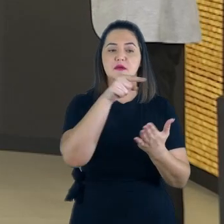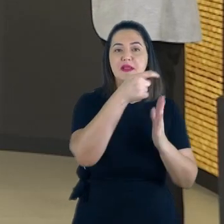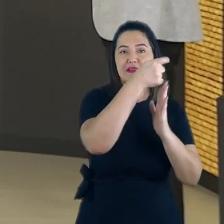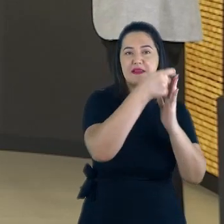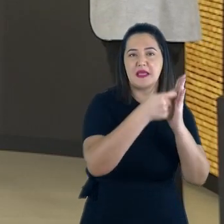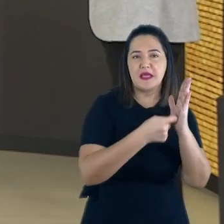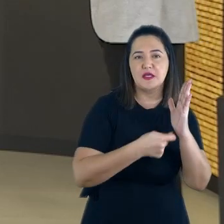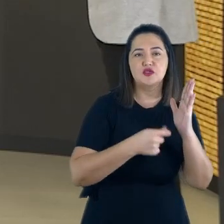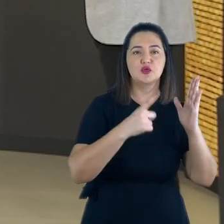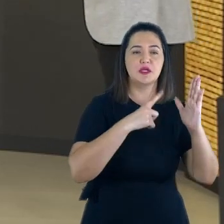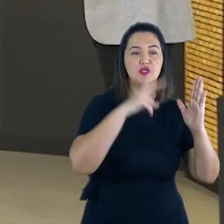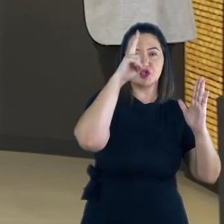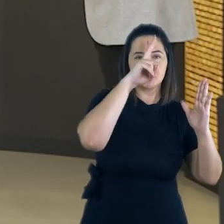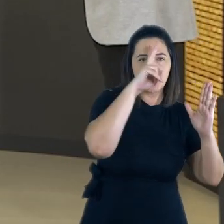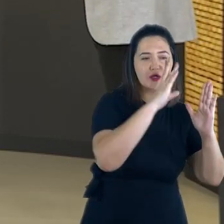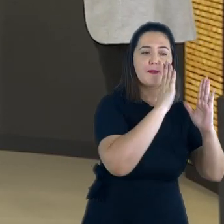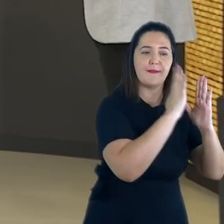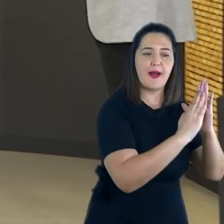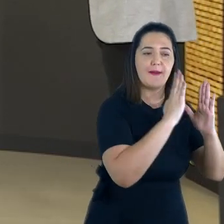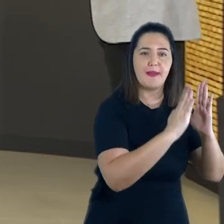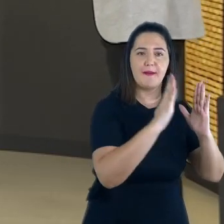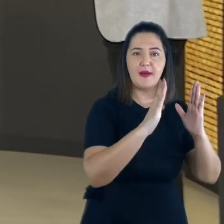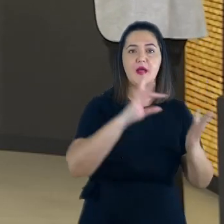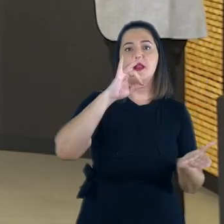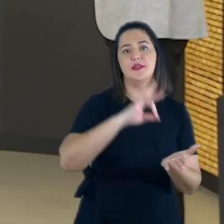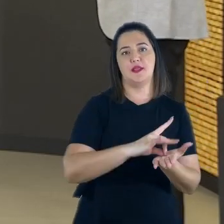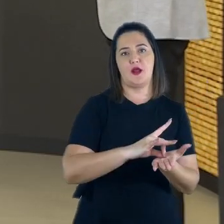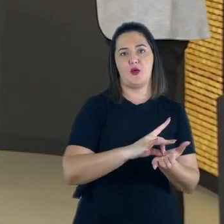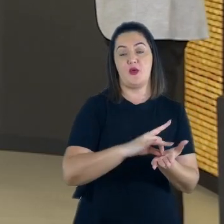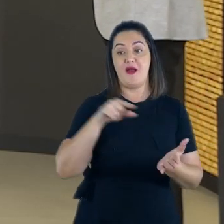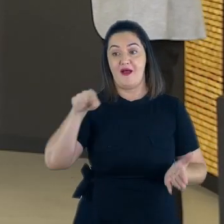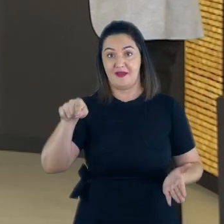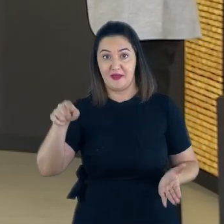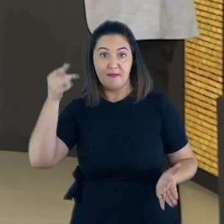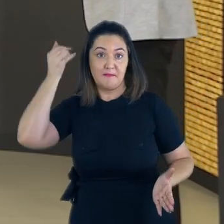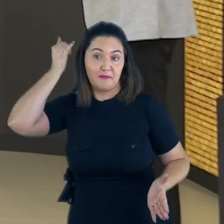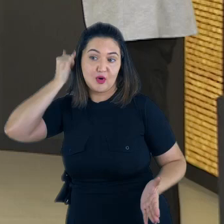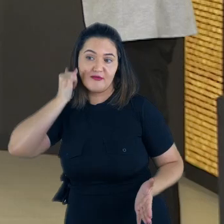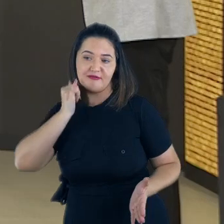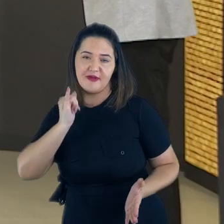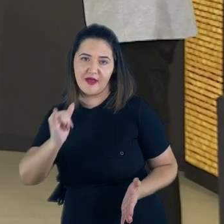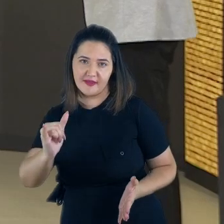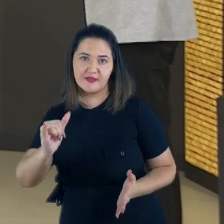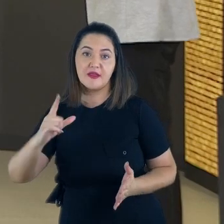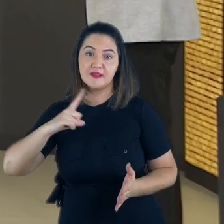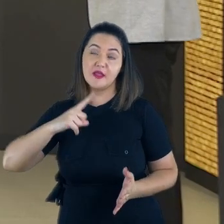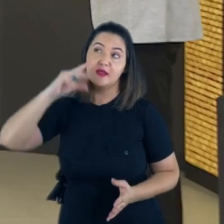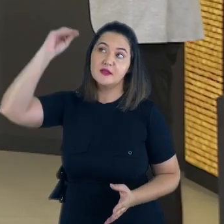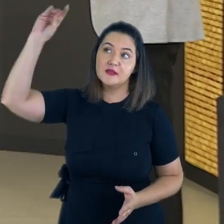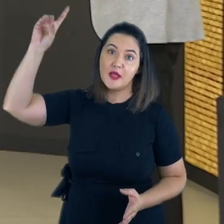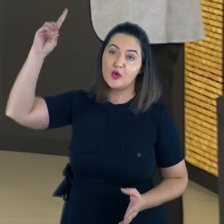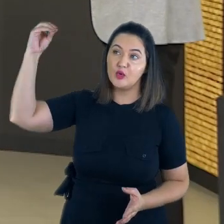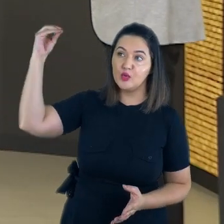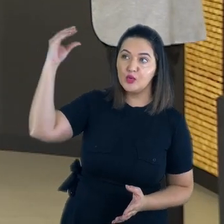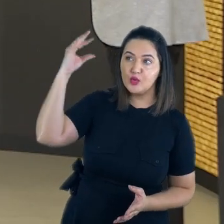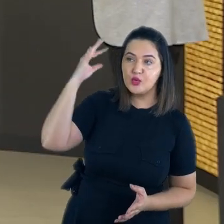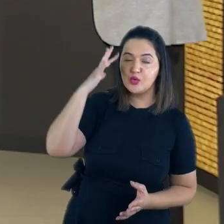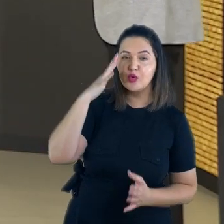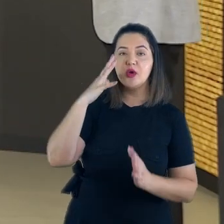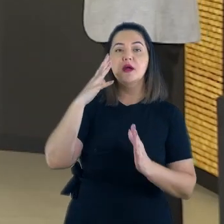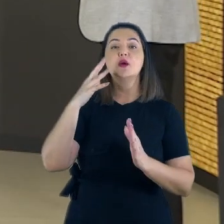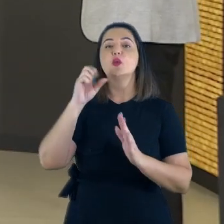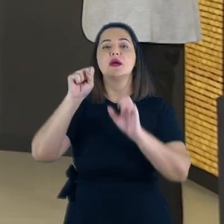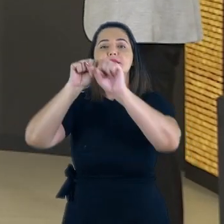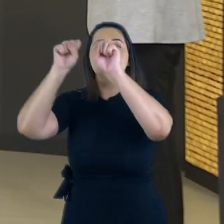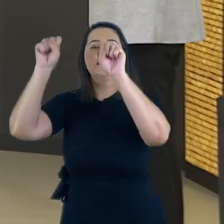em relação às profecias simbólicas. Os profetas têm frequentemente, sob inspiração divina, adotado o sistema